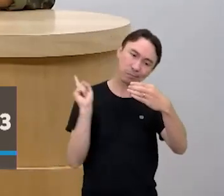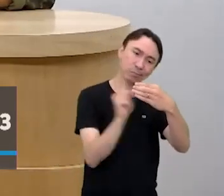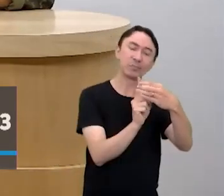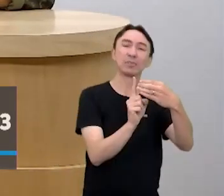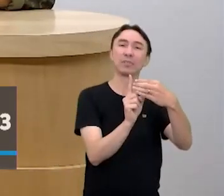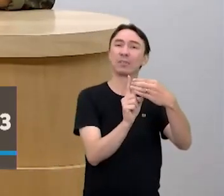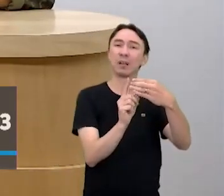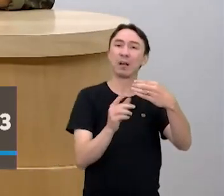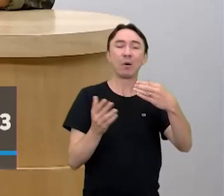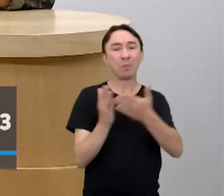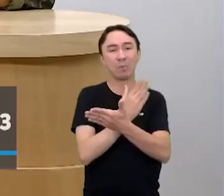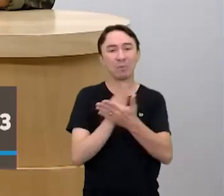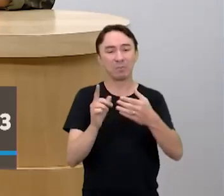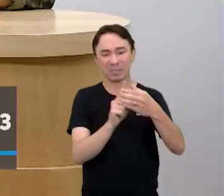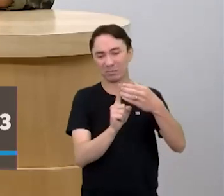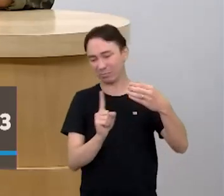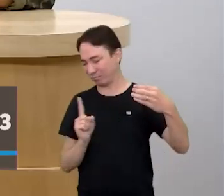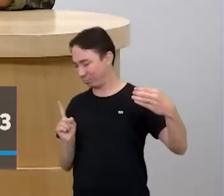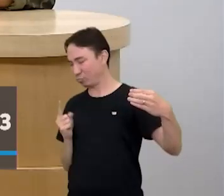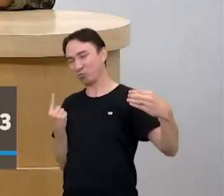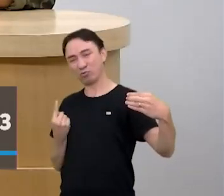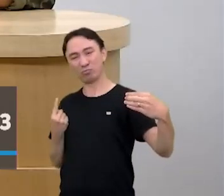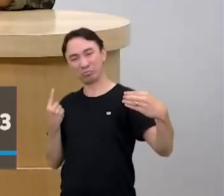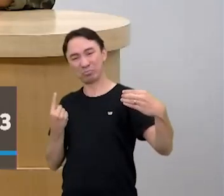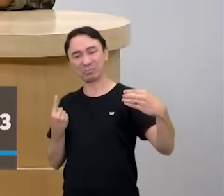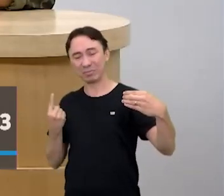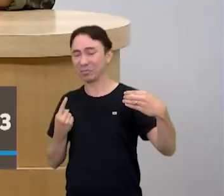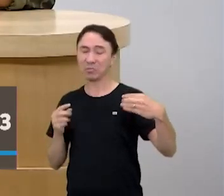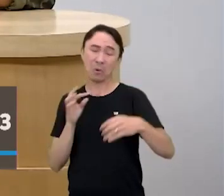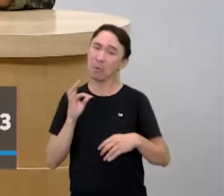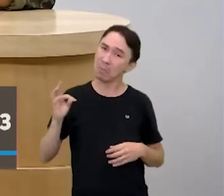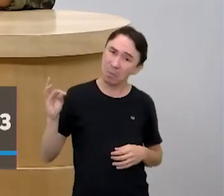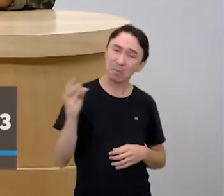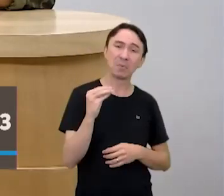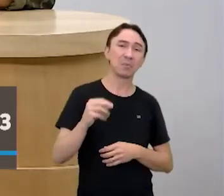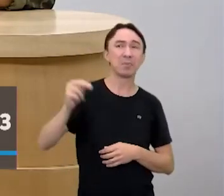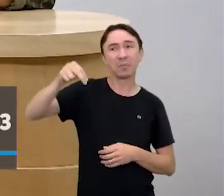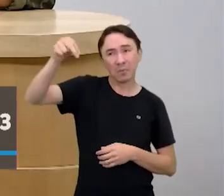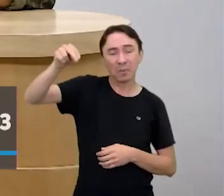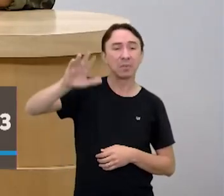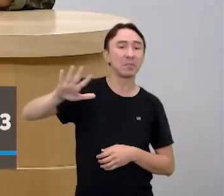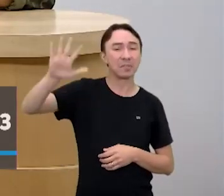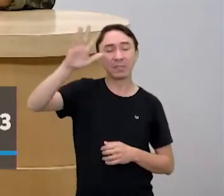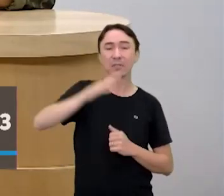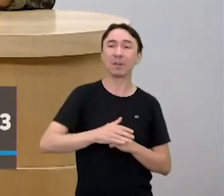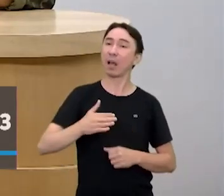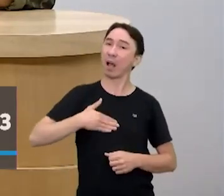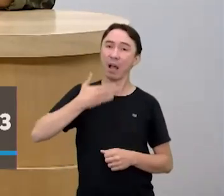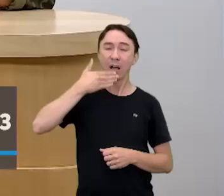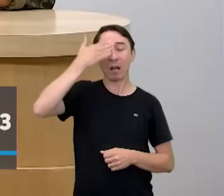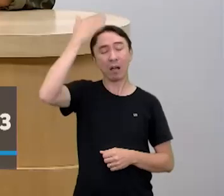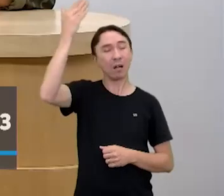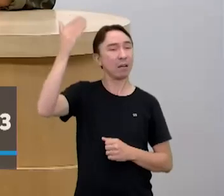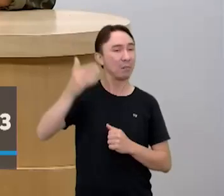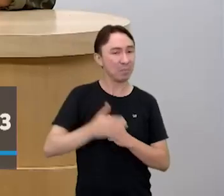afrodescendente, nordestino, árabe, japonês, ou seja, existe um multiculturalismo